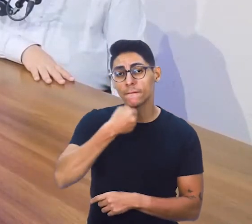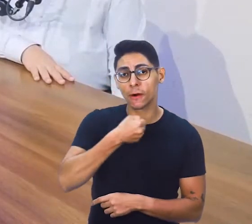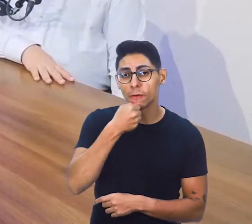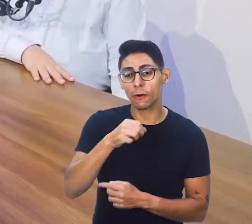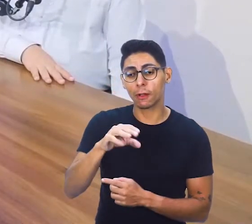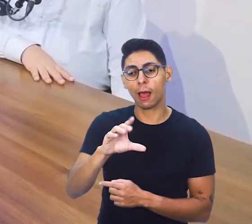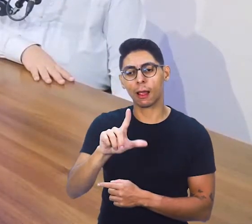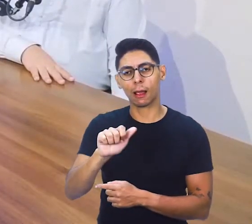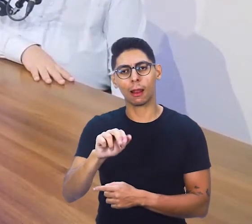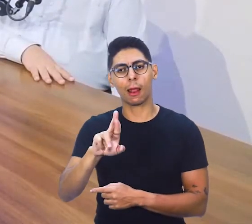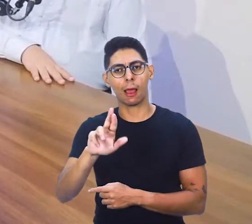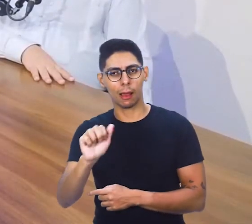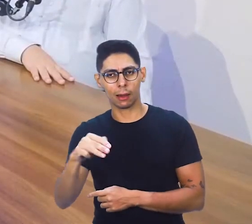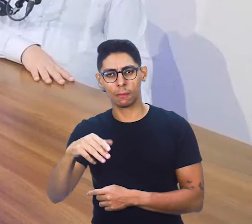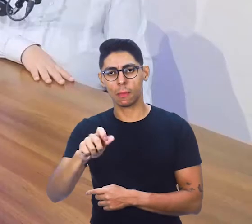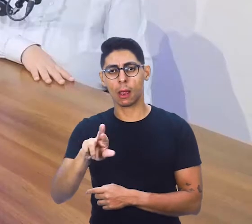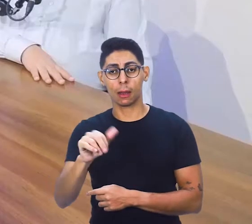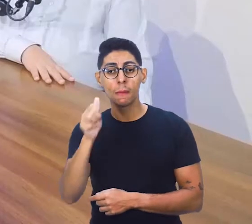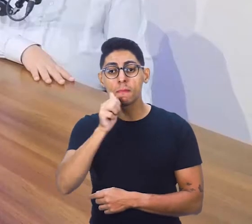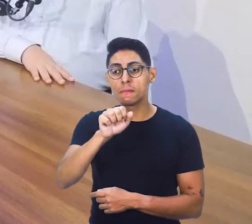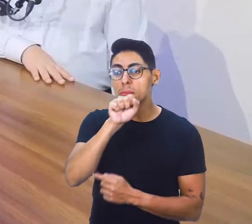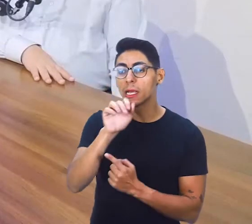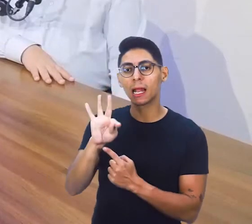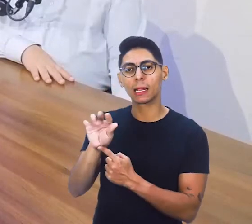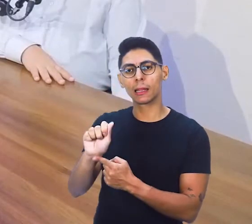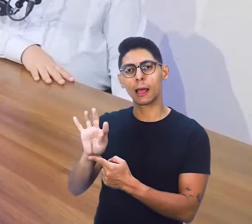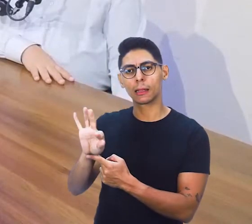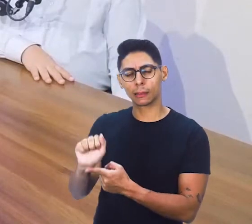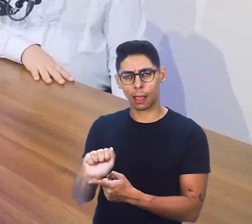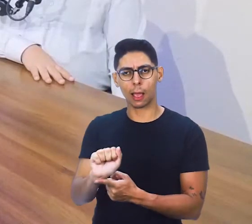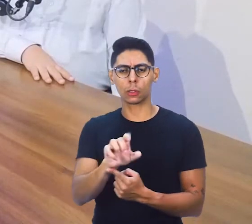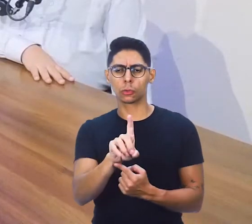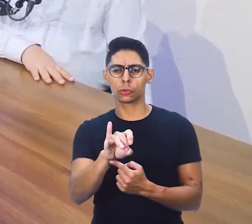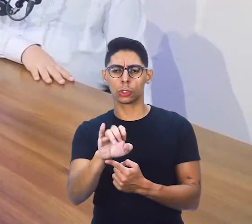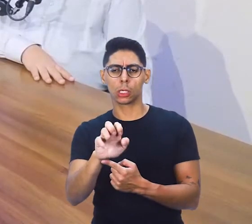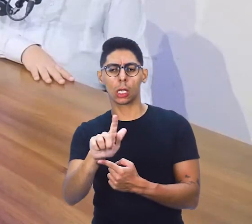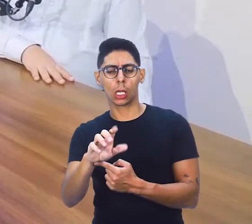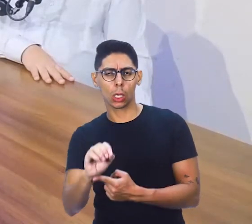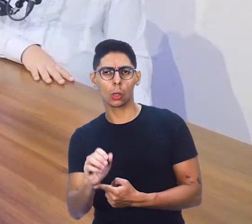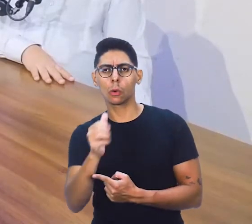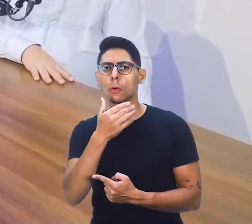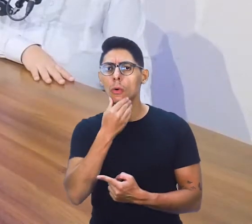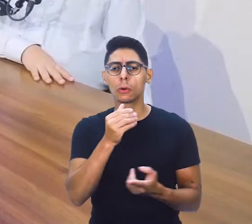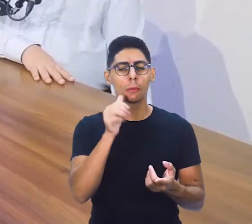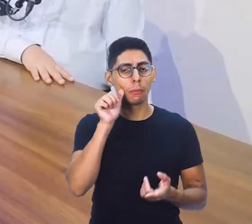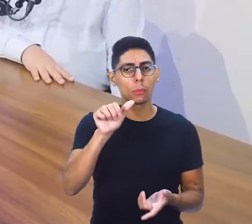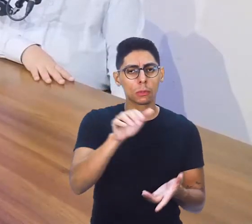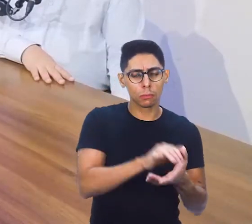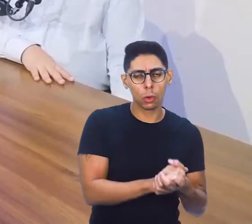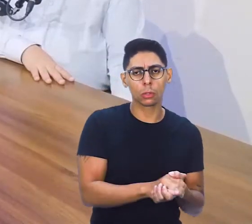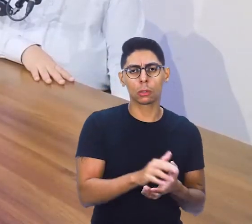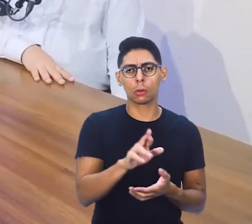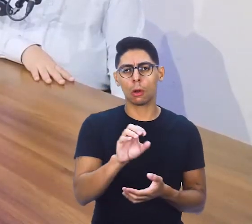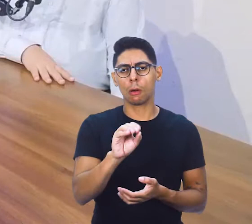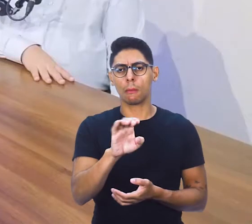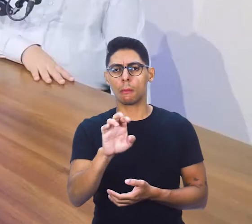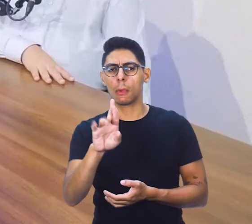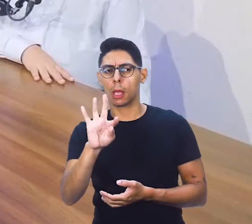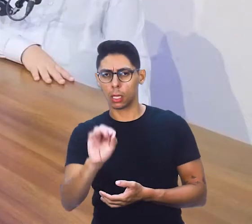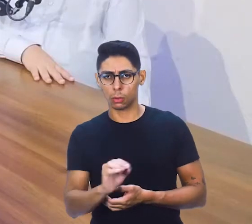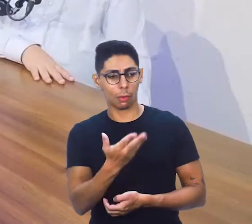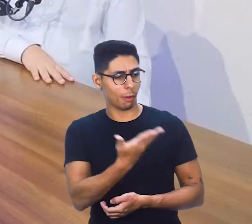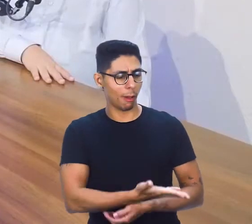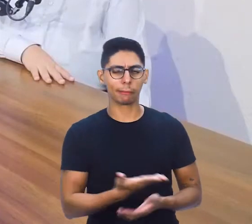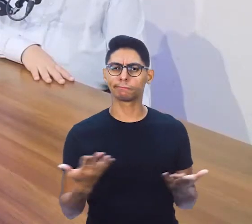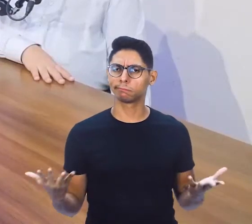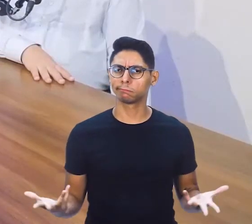Clara Maria, a mãe da Tatá, do Diego, esposa do Alberto, enfim, a Cláudia Werneck, que a gente